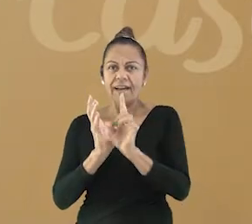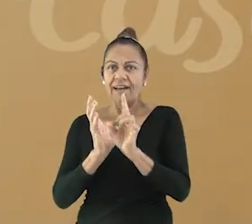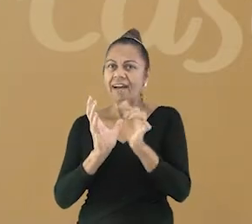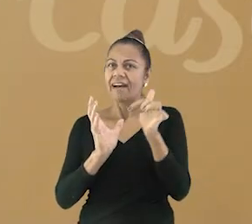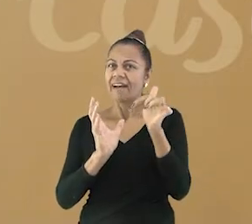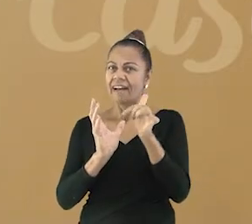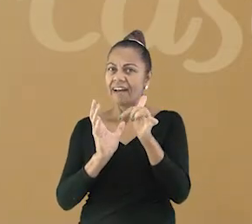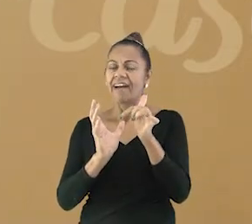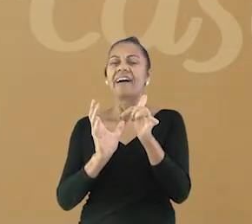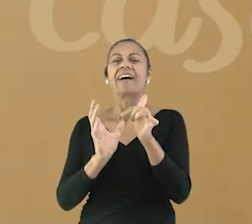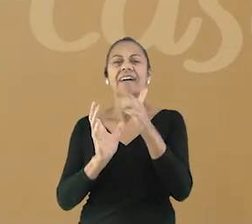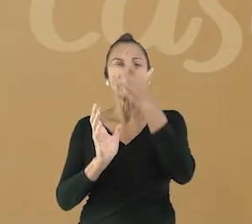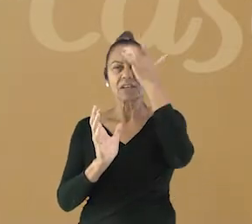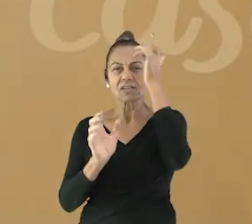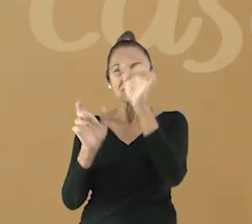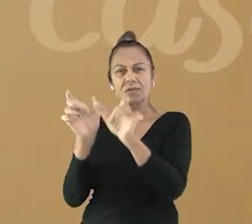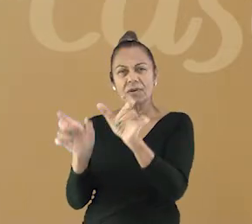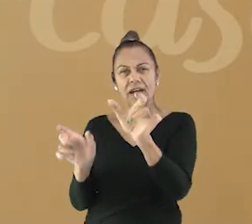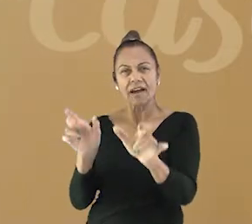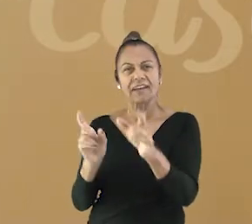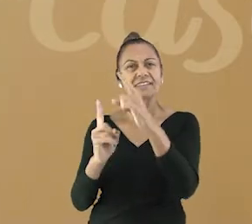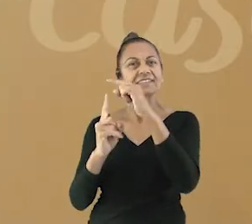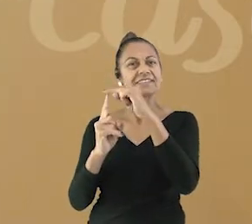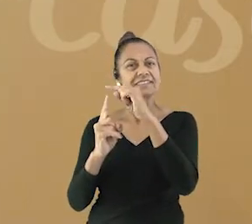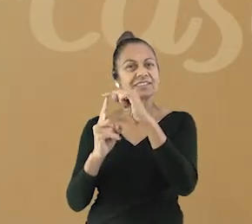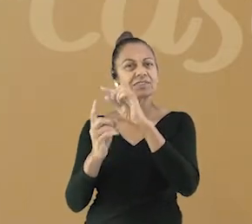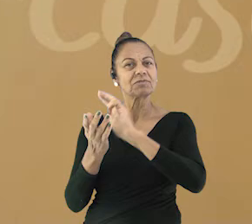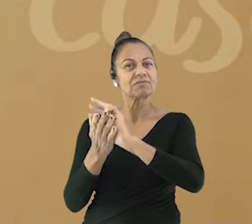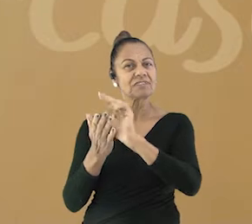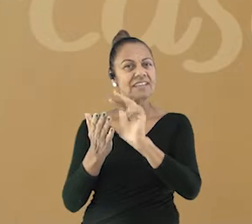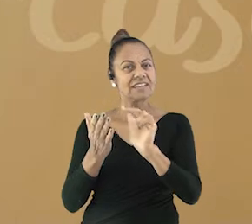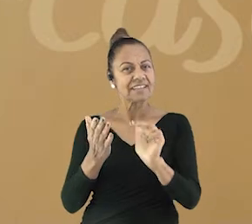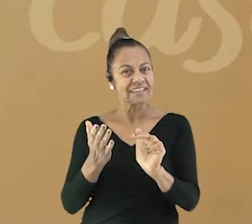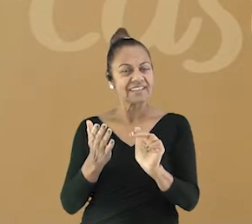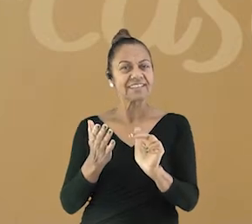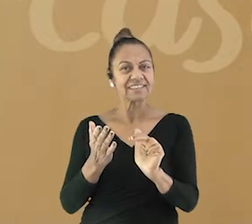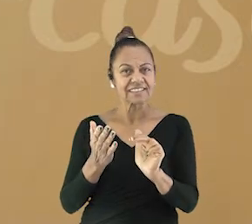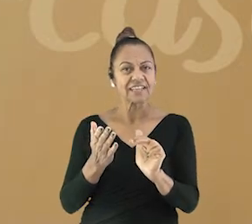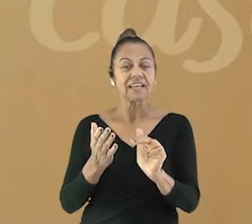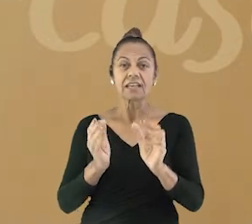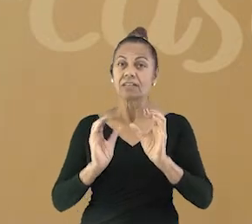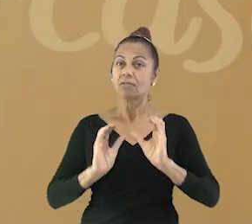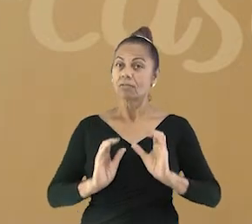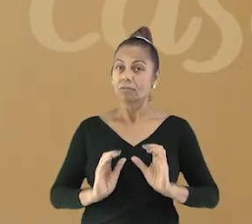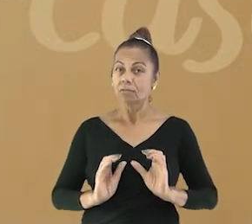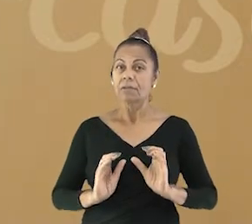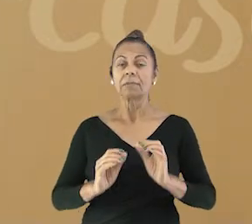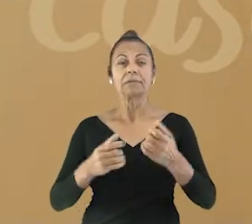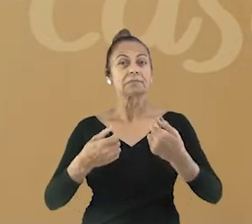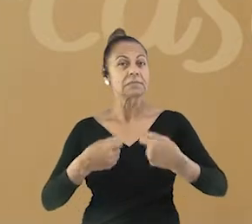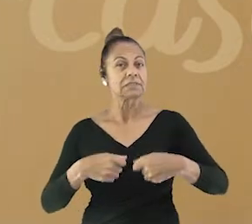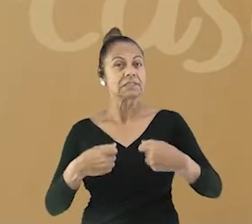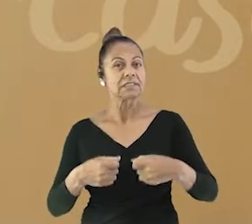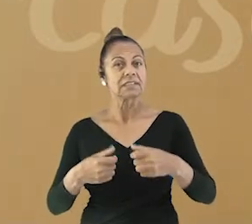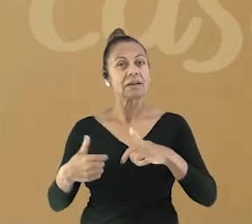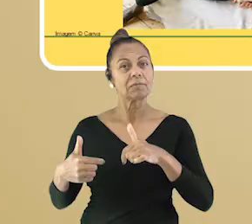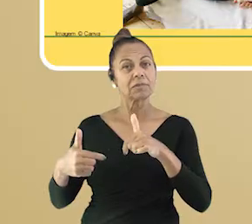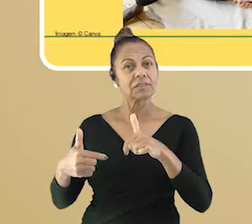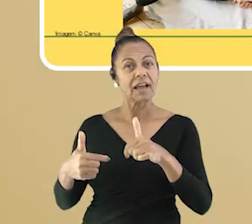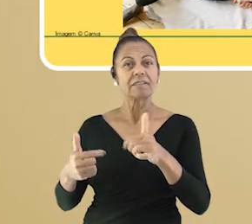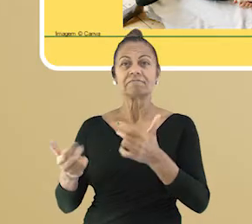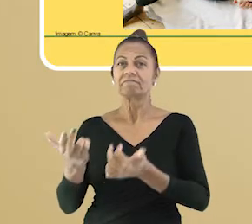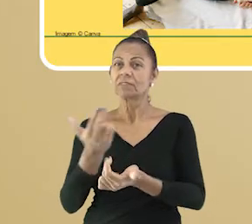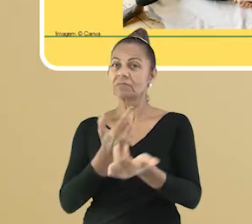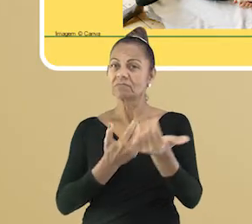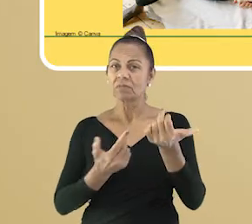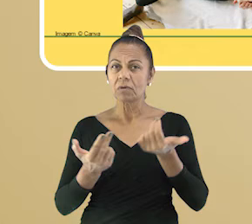você está convivendo com pessoas diferentes, de diferentes tipos, e que, como você, fazem as mesmas coisas.